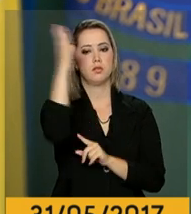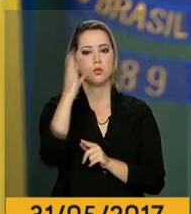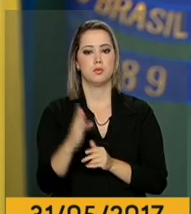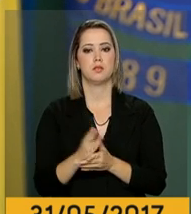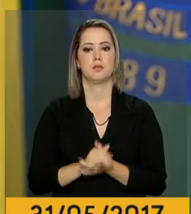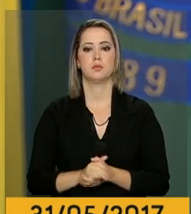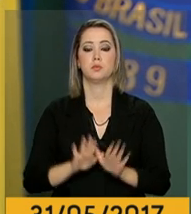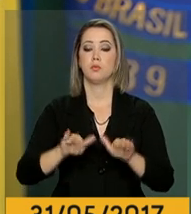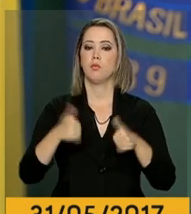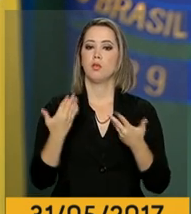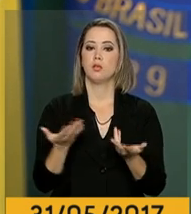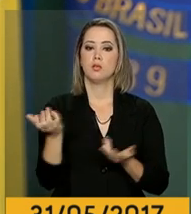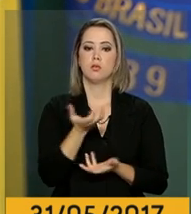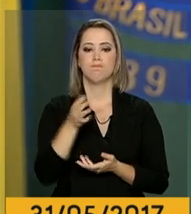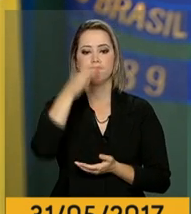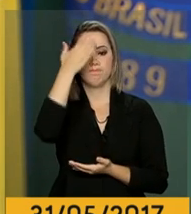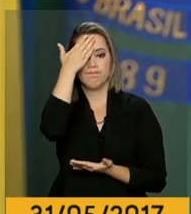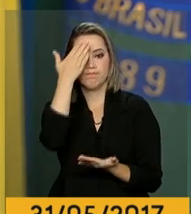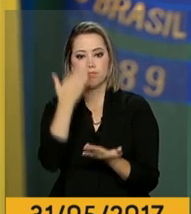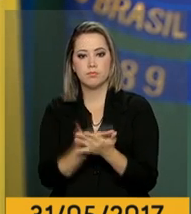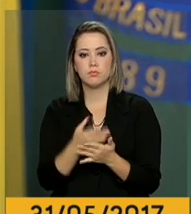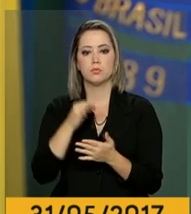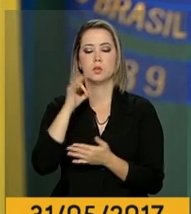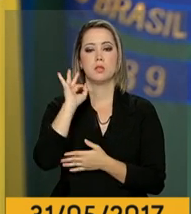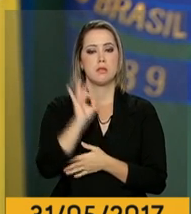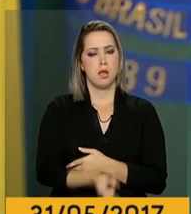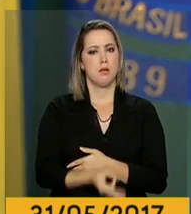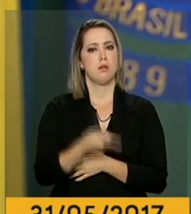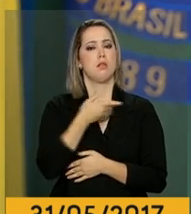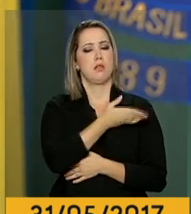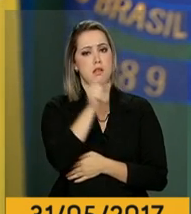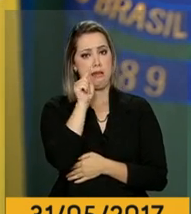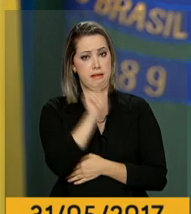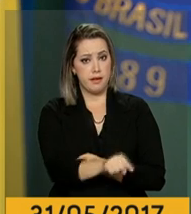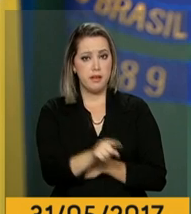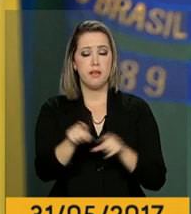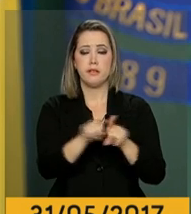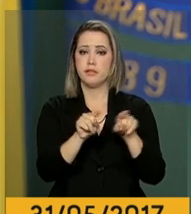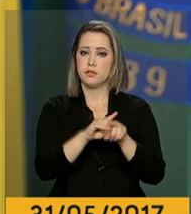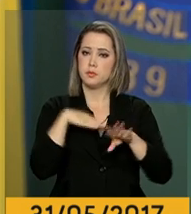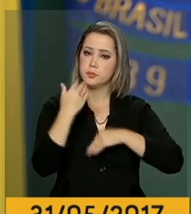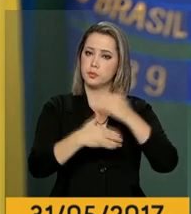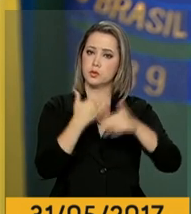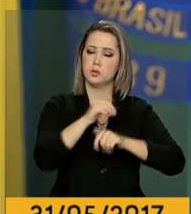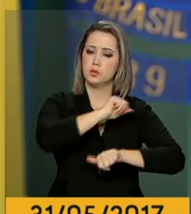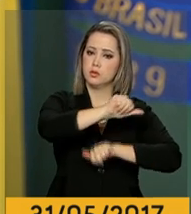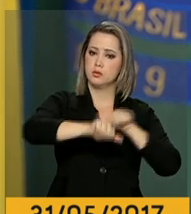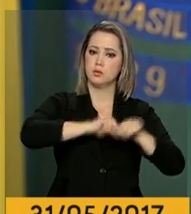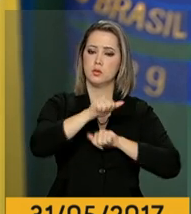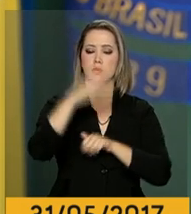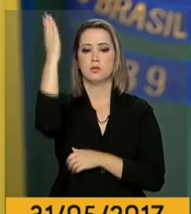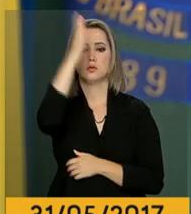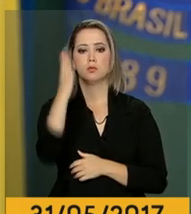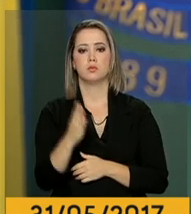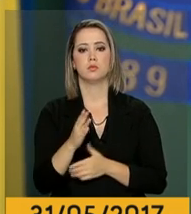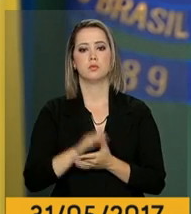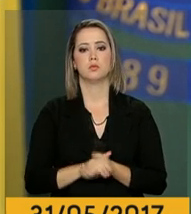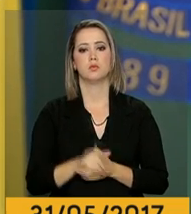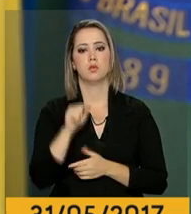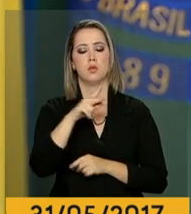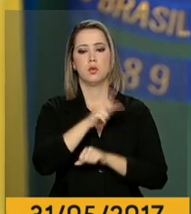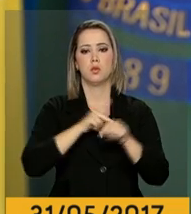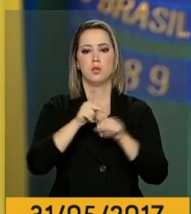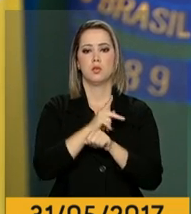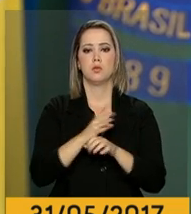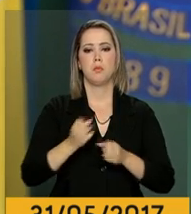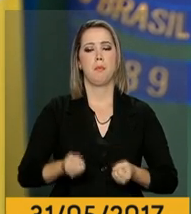brasileira. Então, eu tenho certeza que ele continuará também a trabalhar pela transformação do Brasil, né? No país